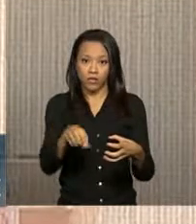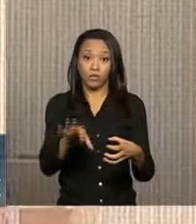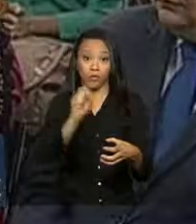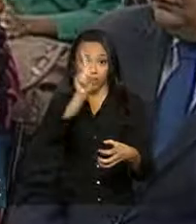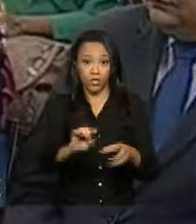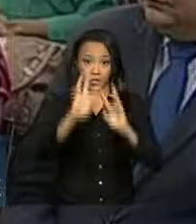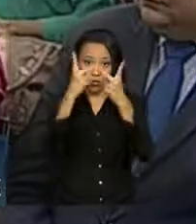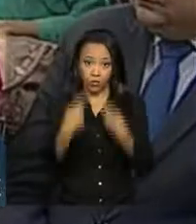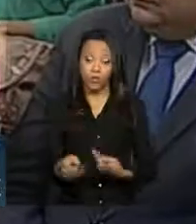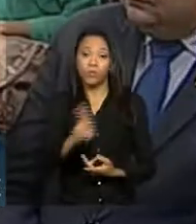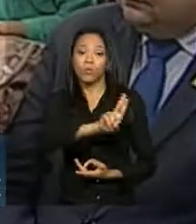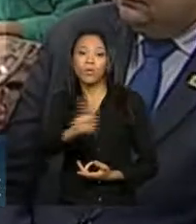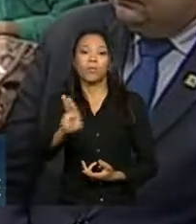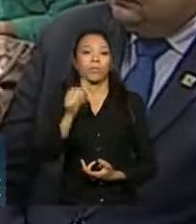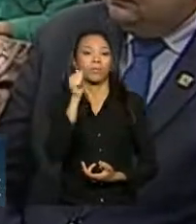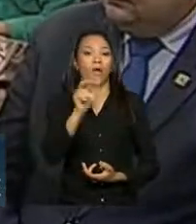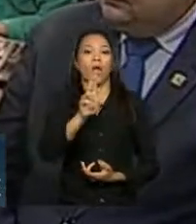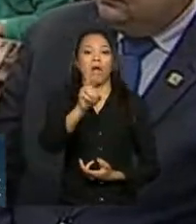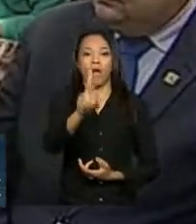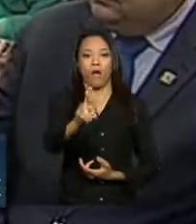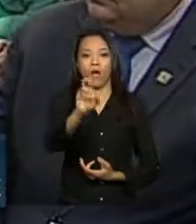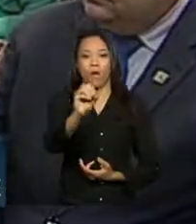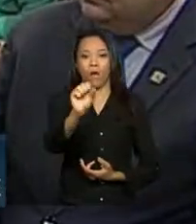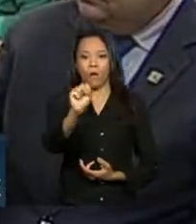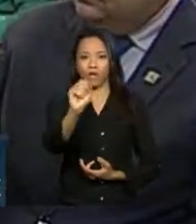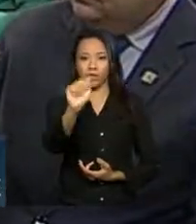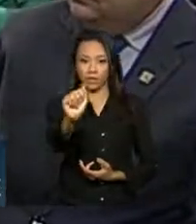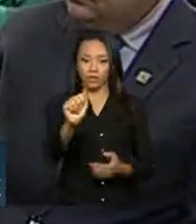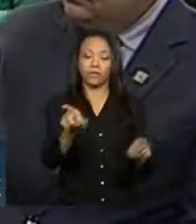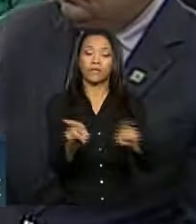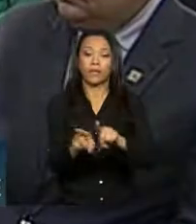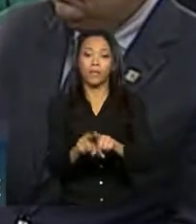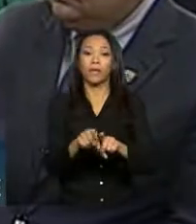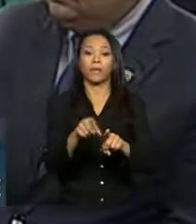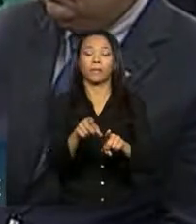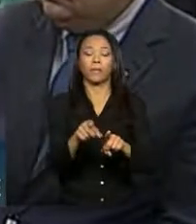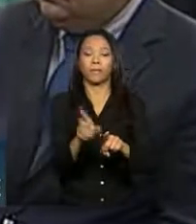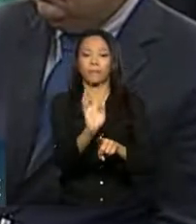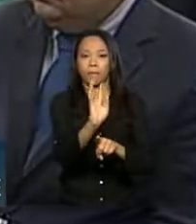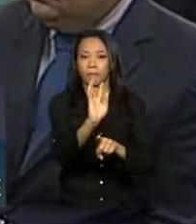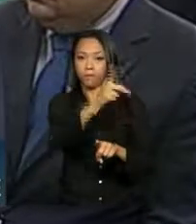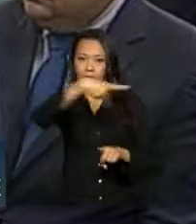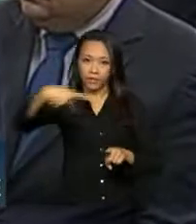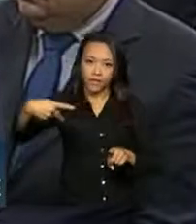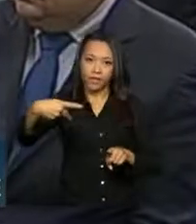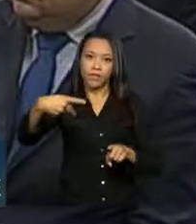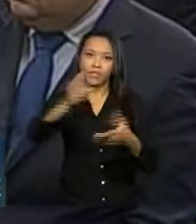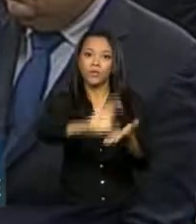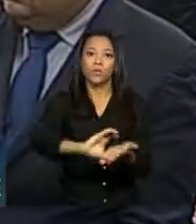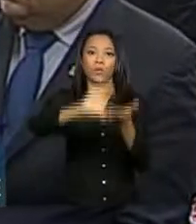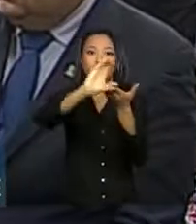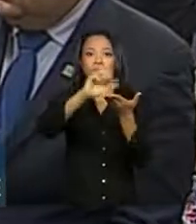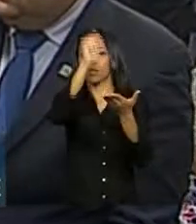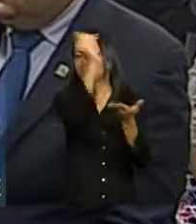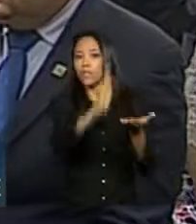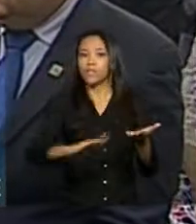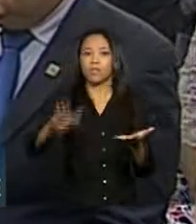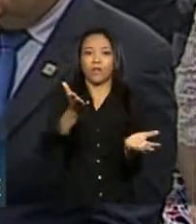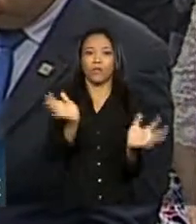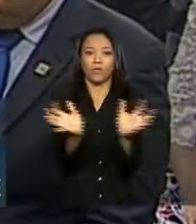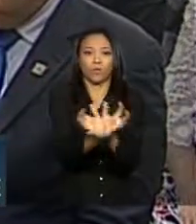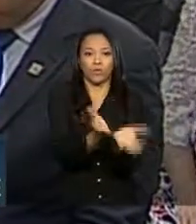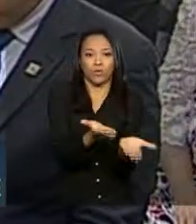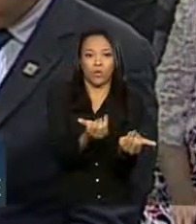rosa maria ortiz presidente do conselho nacional de juventude angela